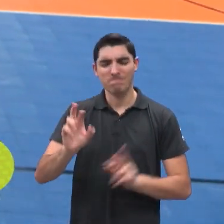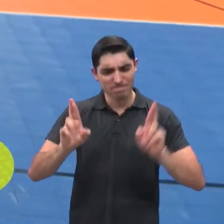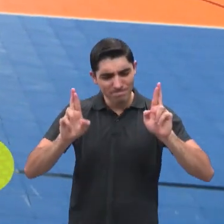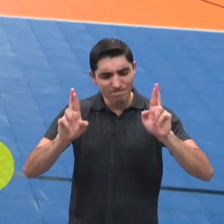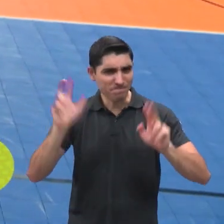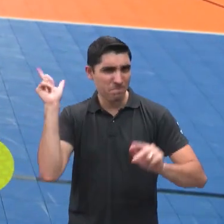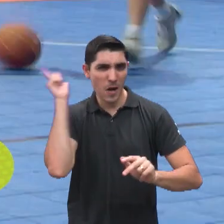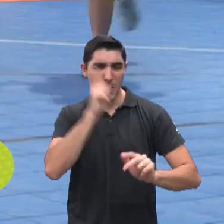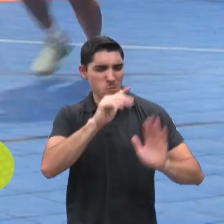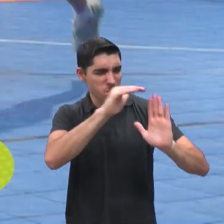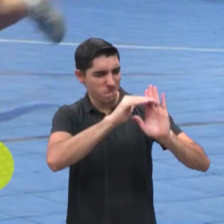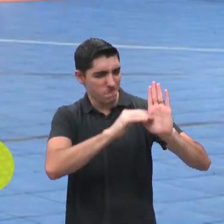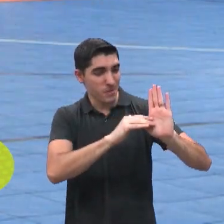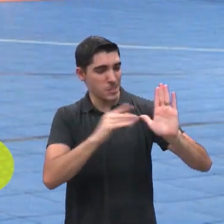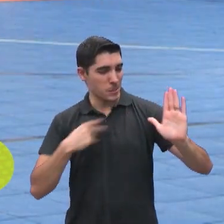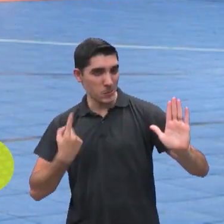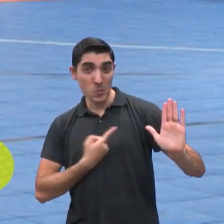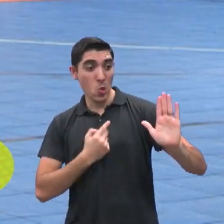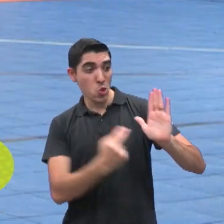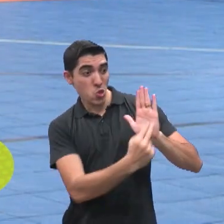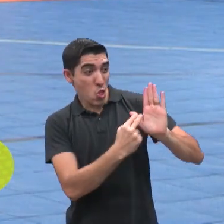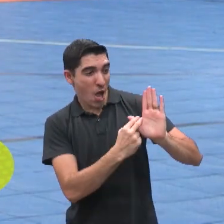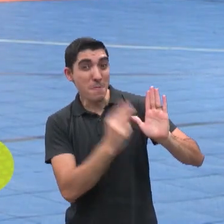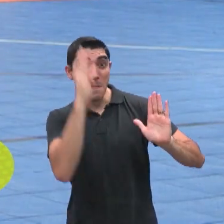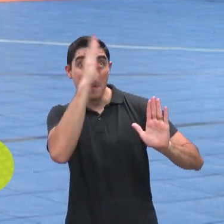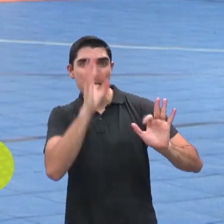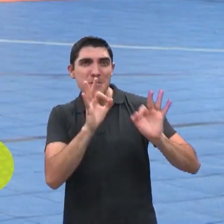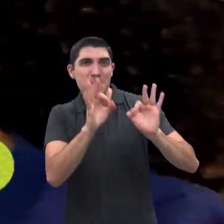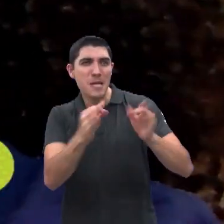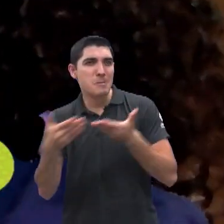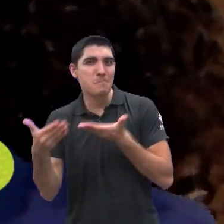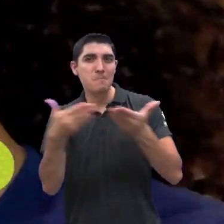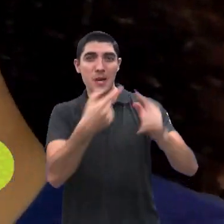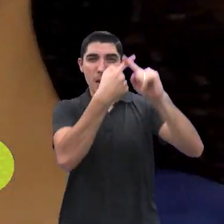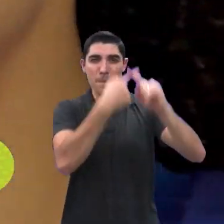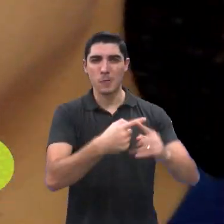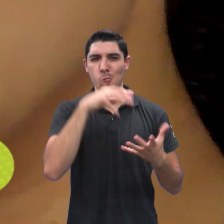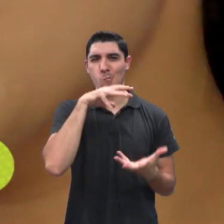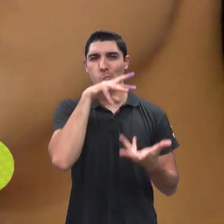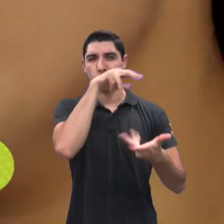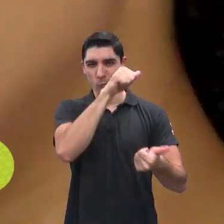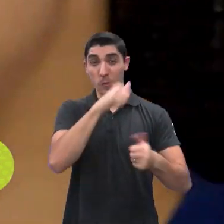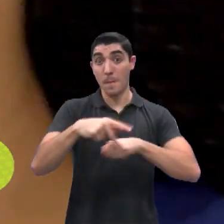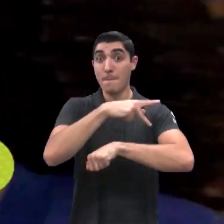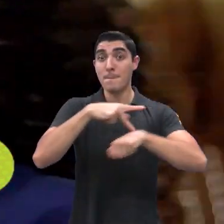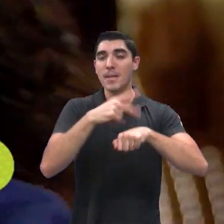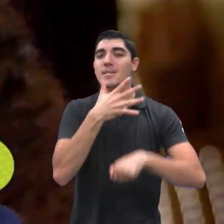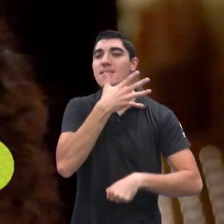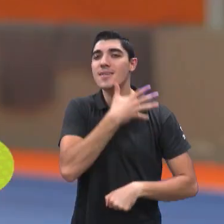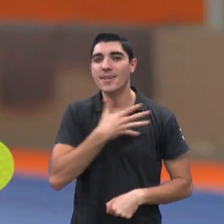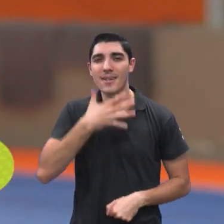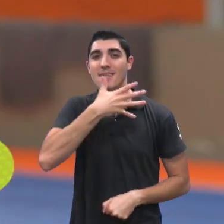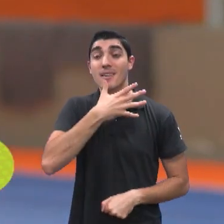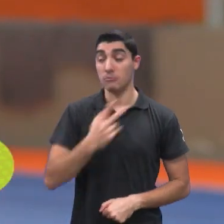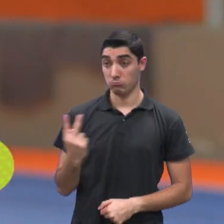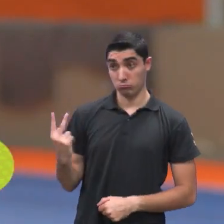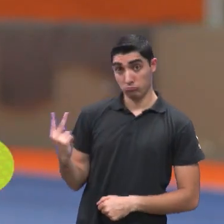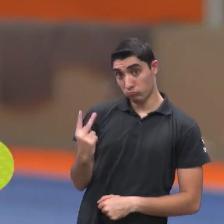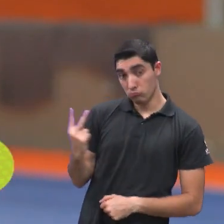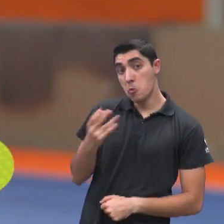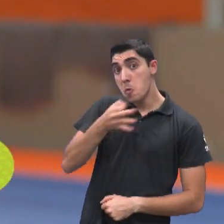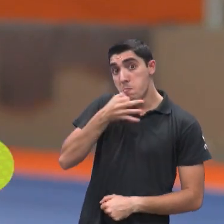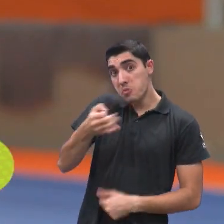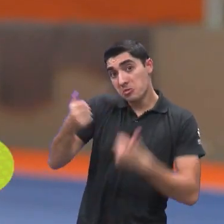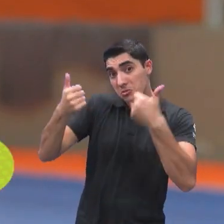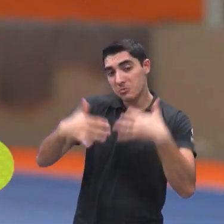e definitiva das jogadoras que irão para a Copa do Mundo. Aliás, elas já imaginam até como pode ser o